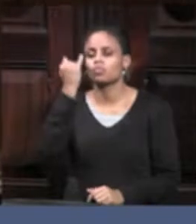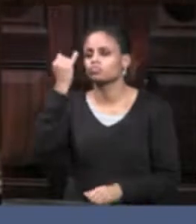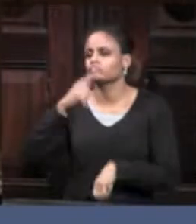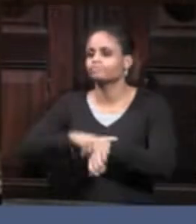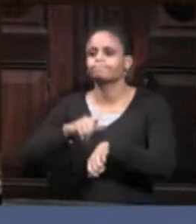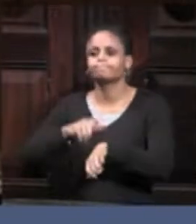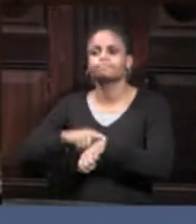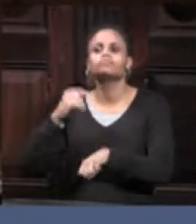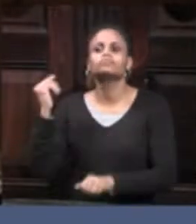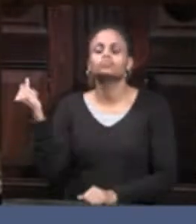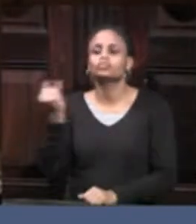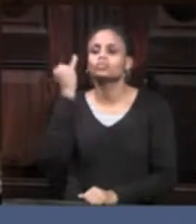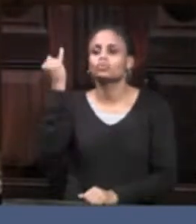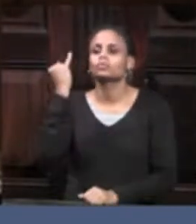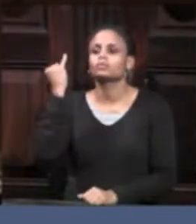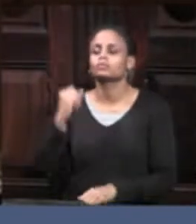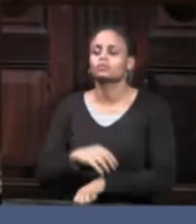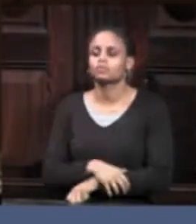essa casa se manifeste.